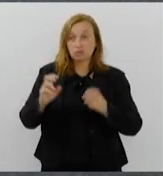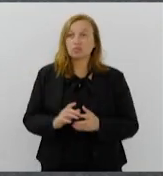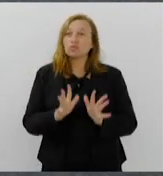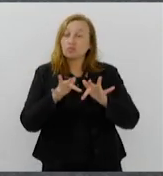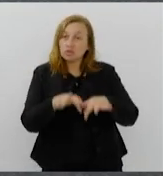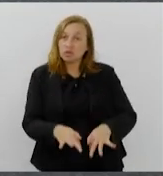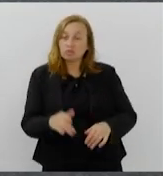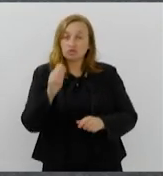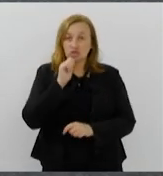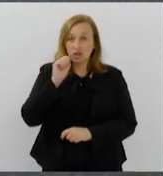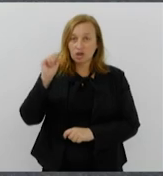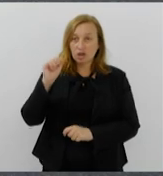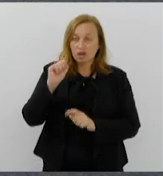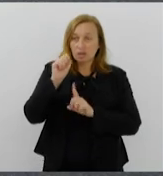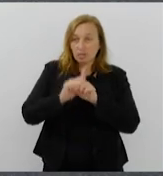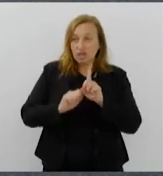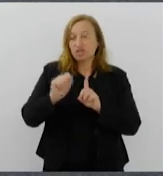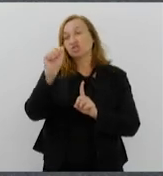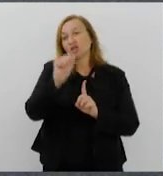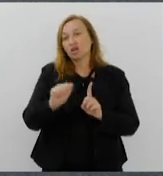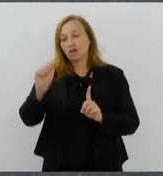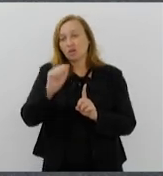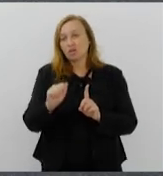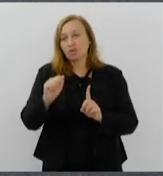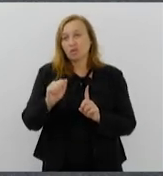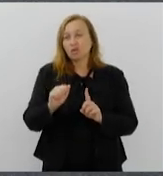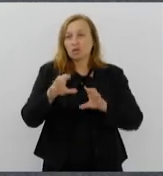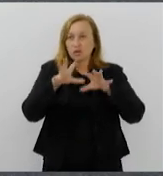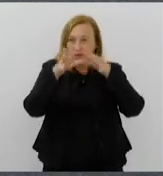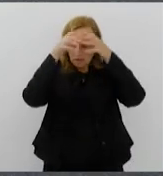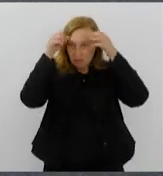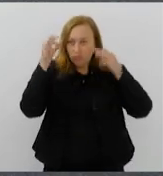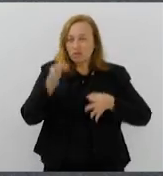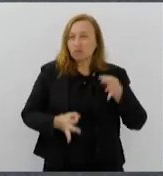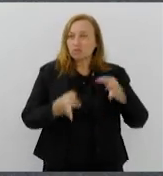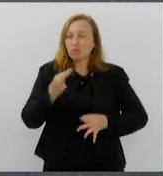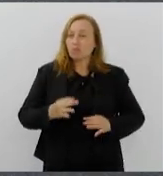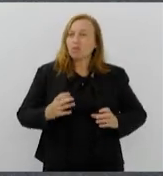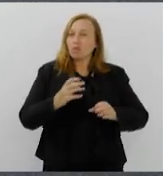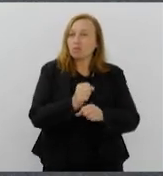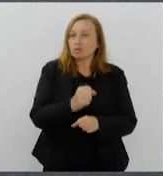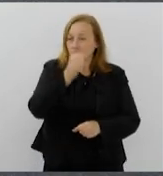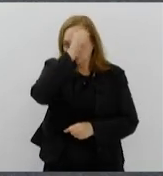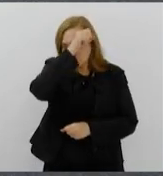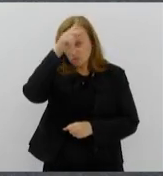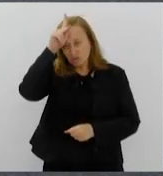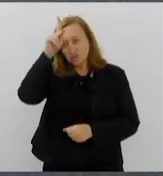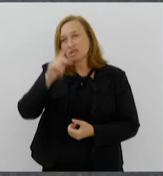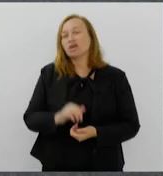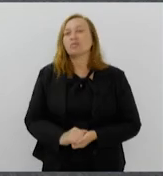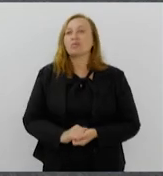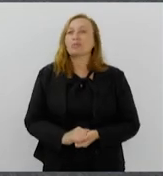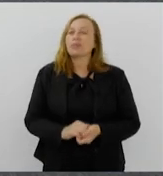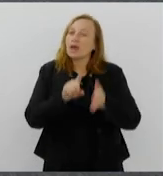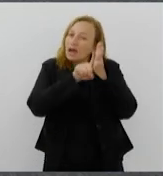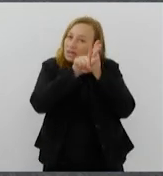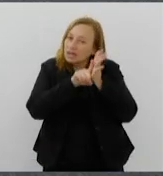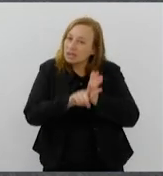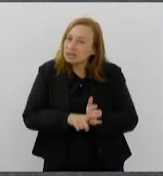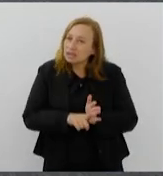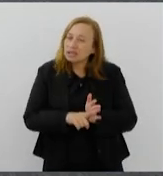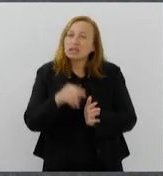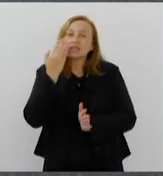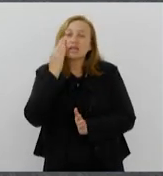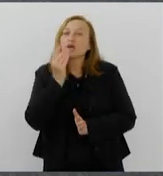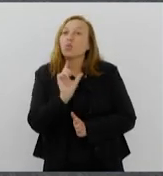final de agosto, o Tribunal de Contas do município, analisando um fato específico, ele entendeu